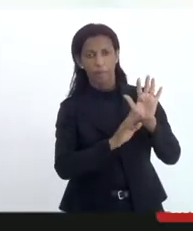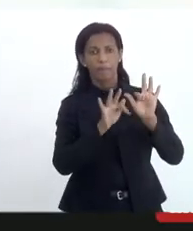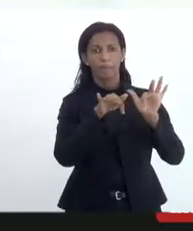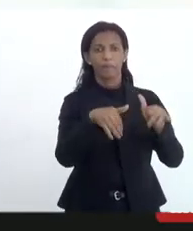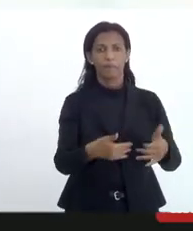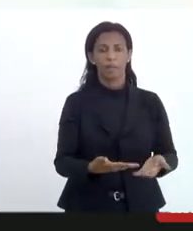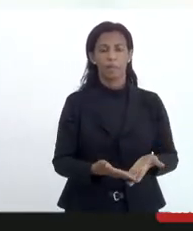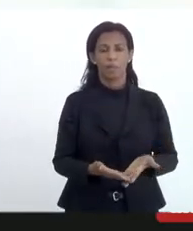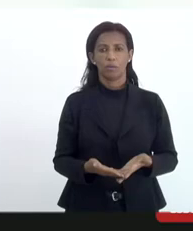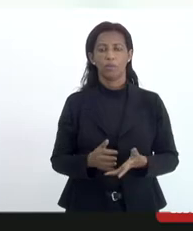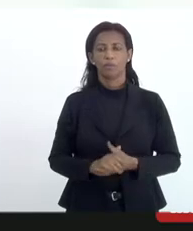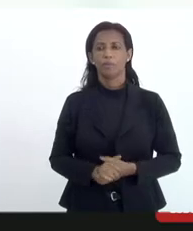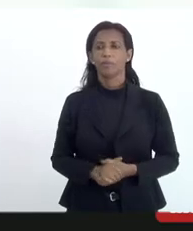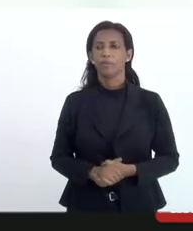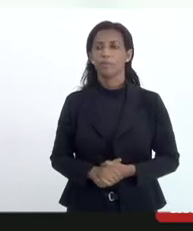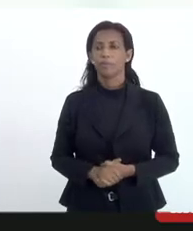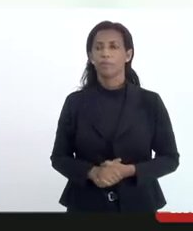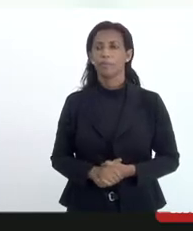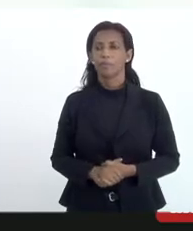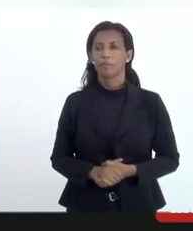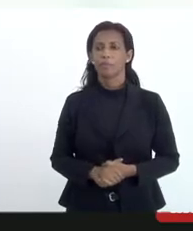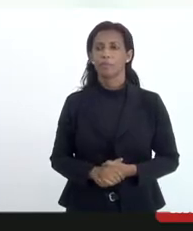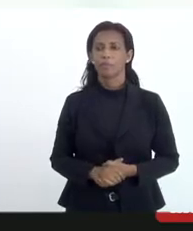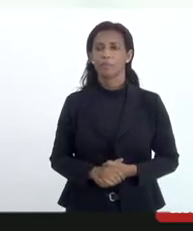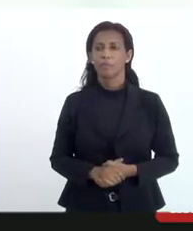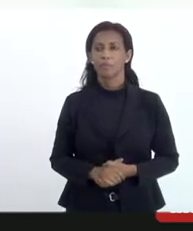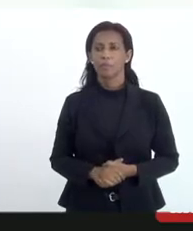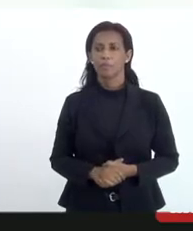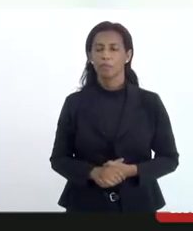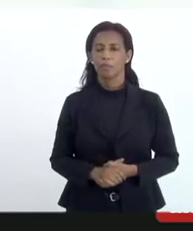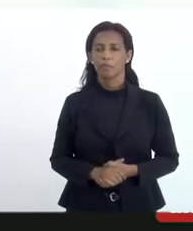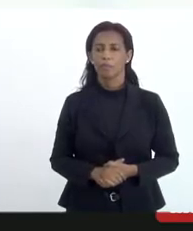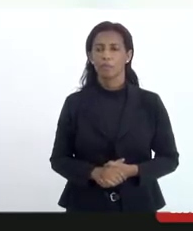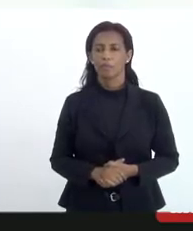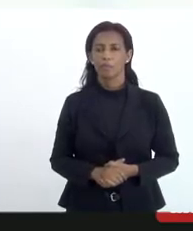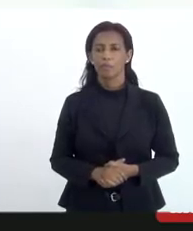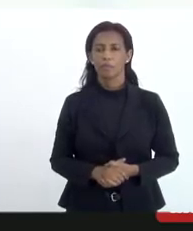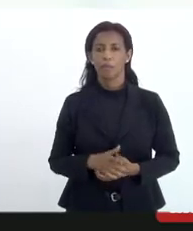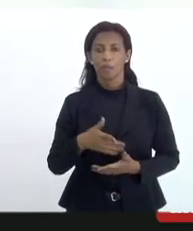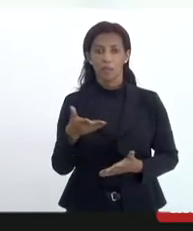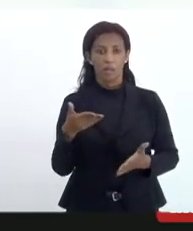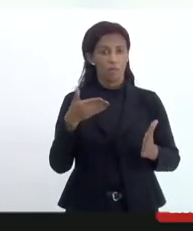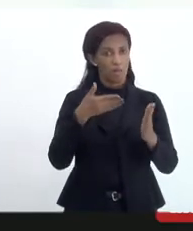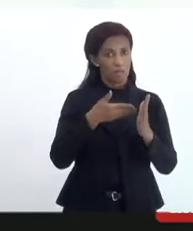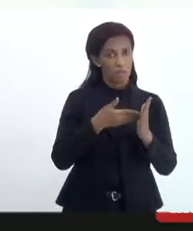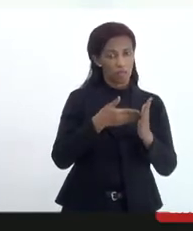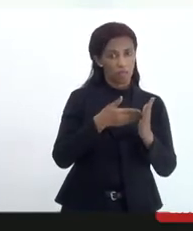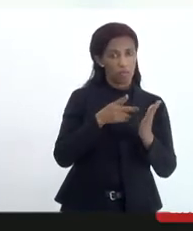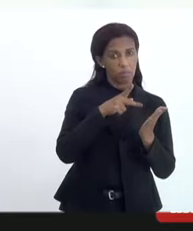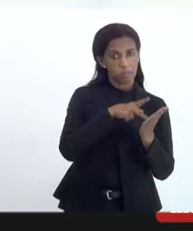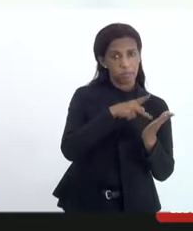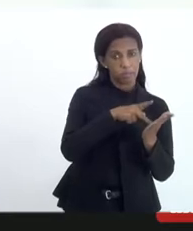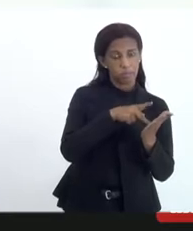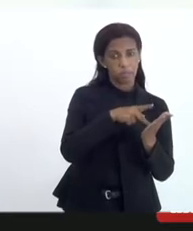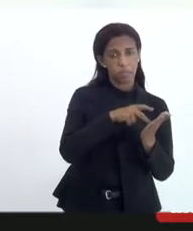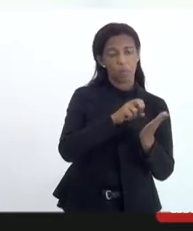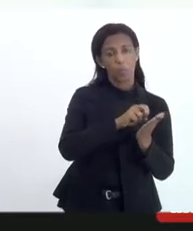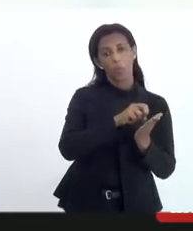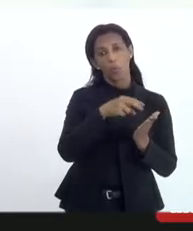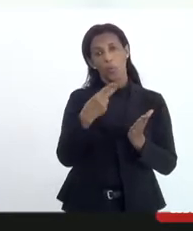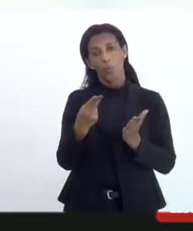quer seja na sua fase de constatação, quer seja na